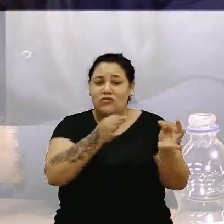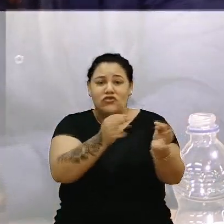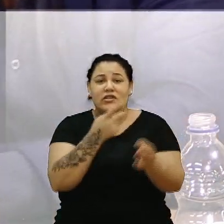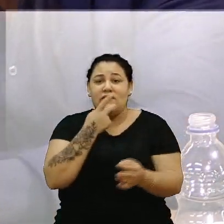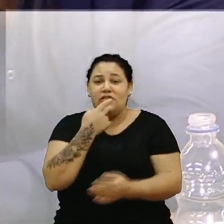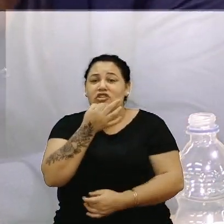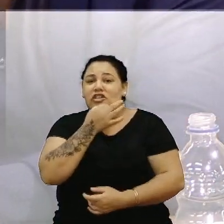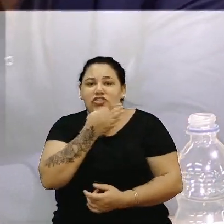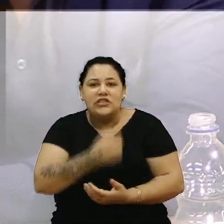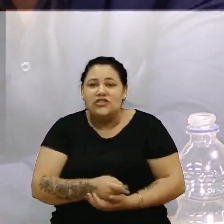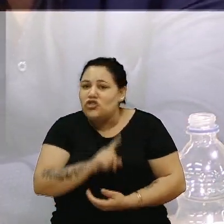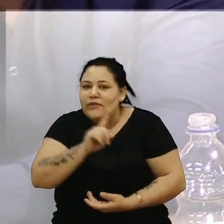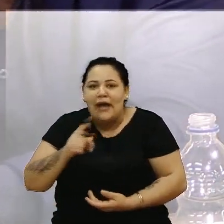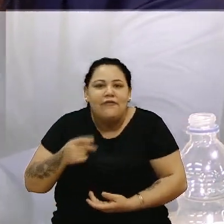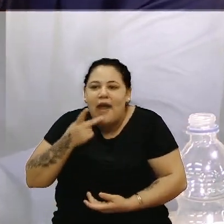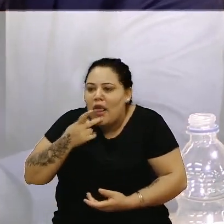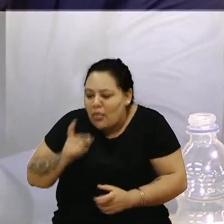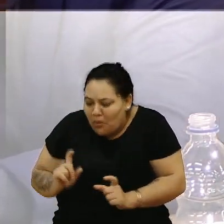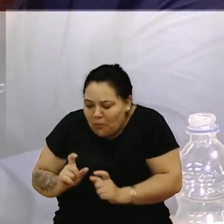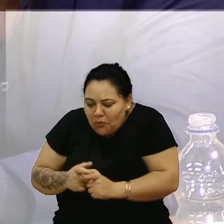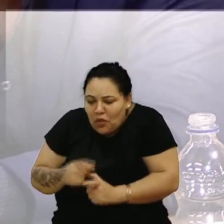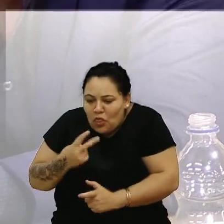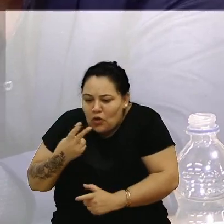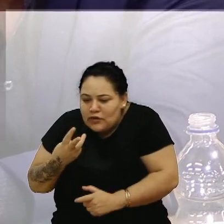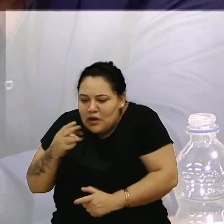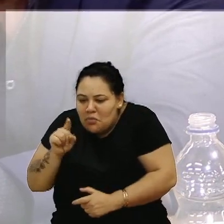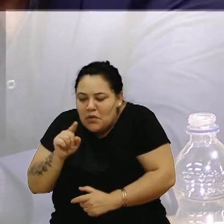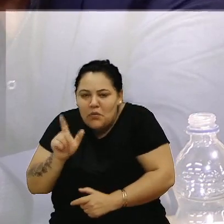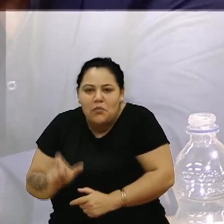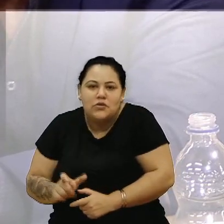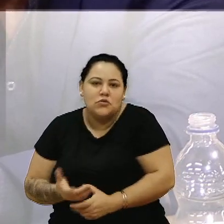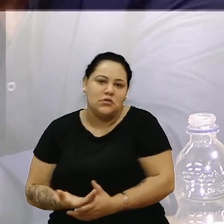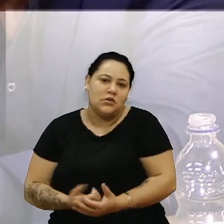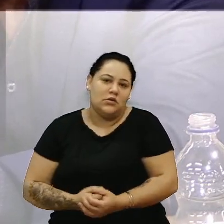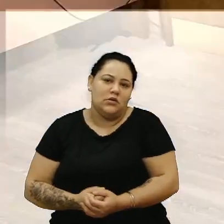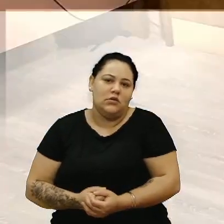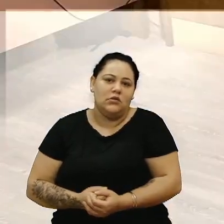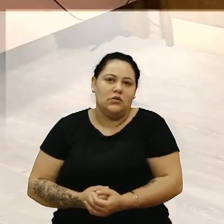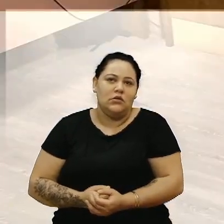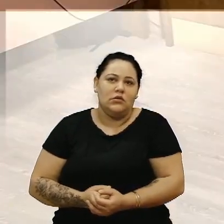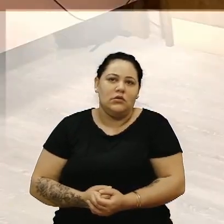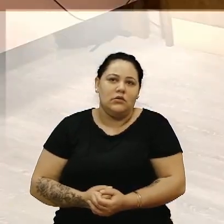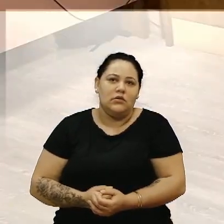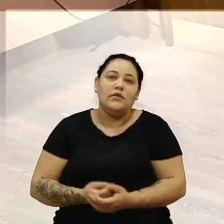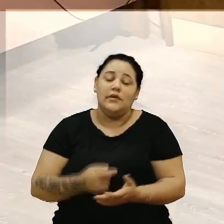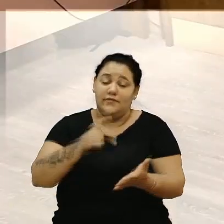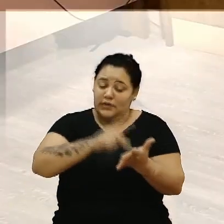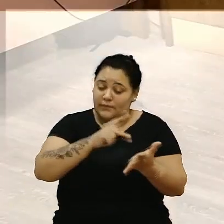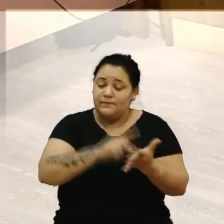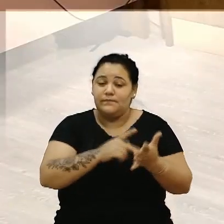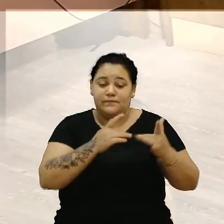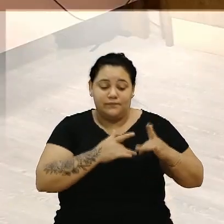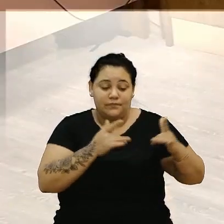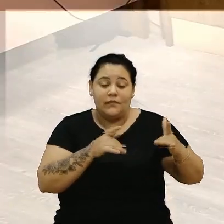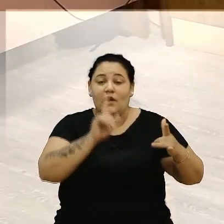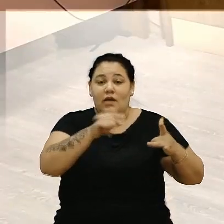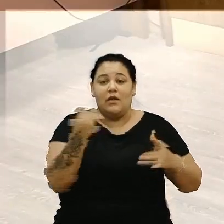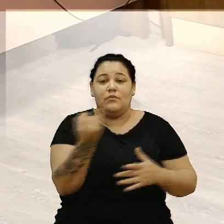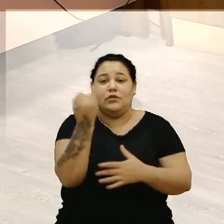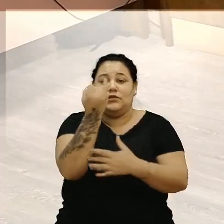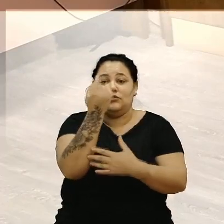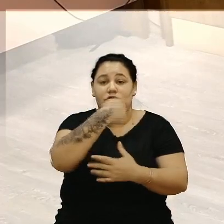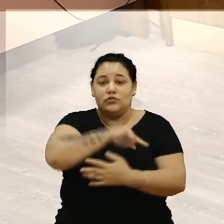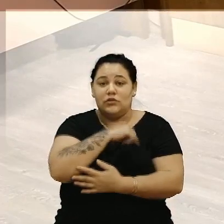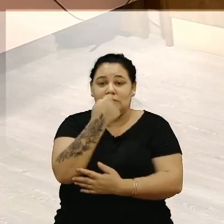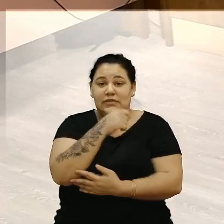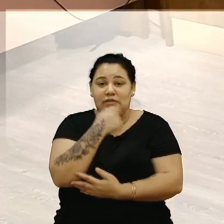Sul, não uma cidade de 2, 3 mil habitantes, né? Obrigado. É isso aí. A solidariedade é muito importante e a gente tem que encarar que isso não é